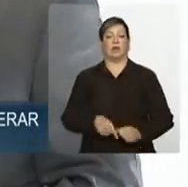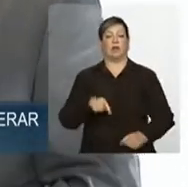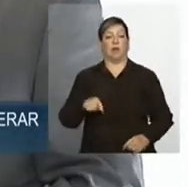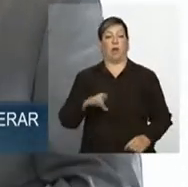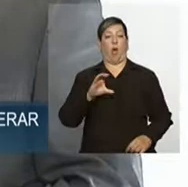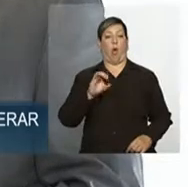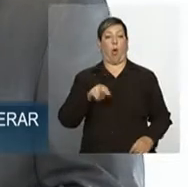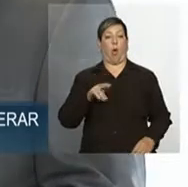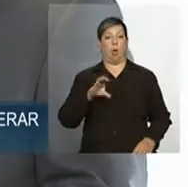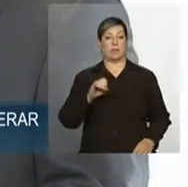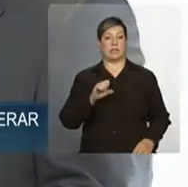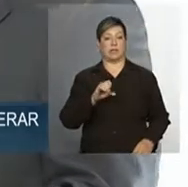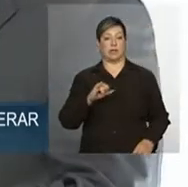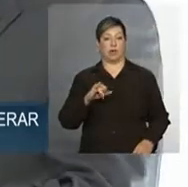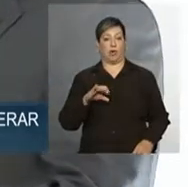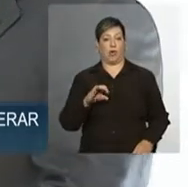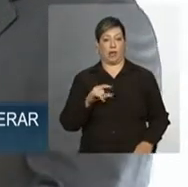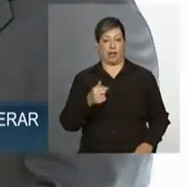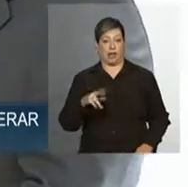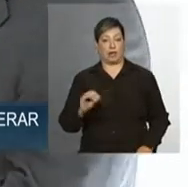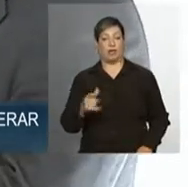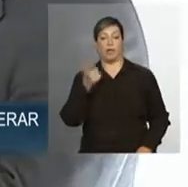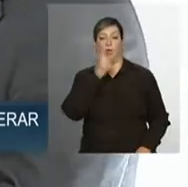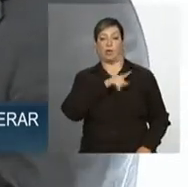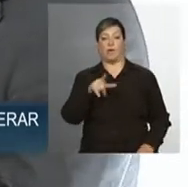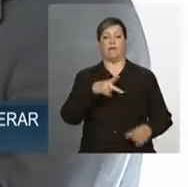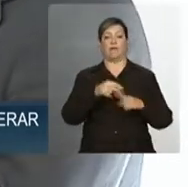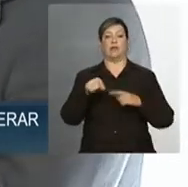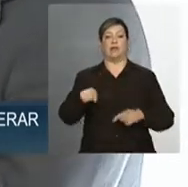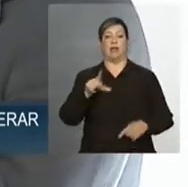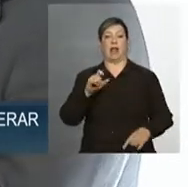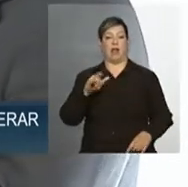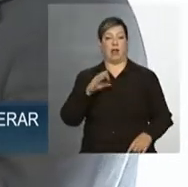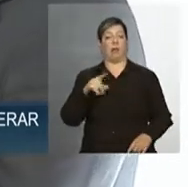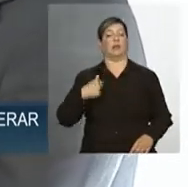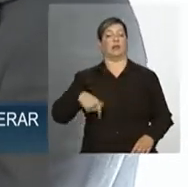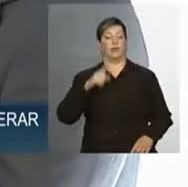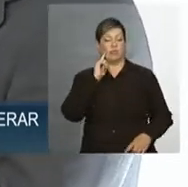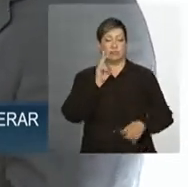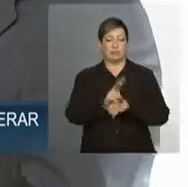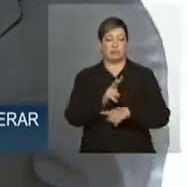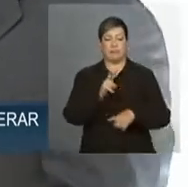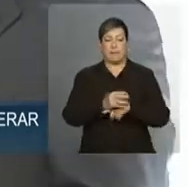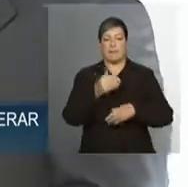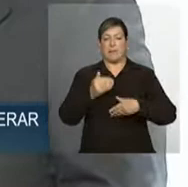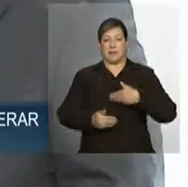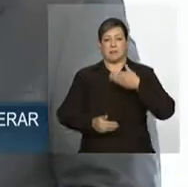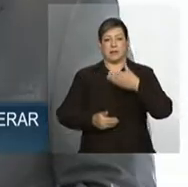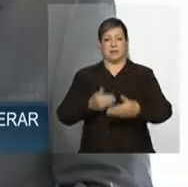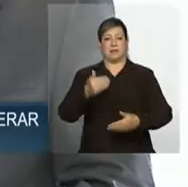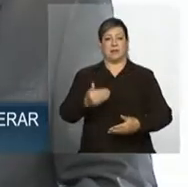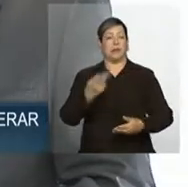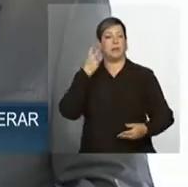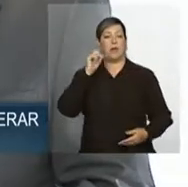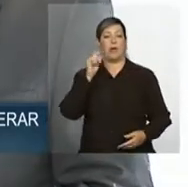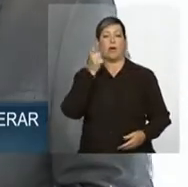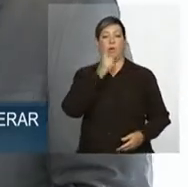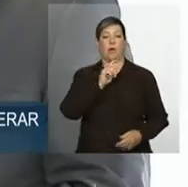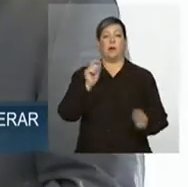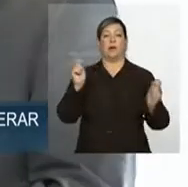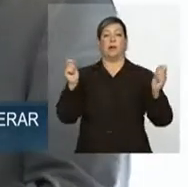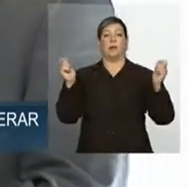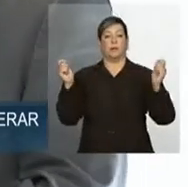vencedora do leilão e que nós vamos estar acompanhando para e passo para que seja